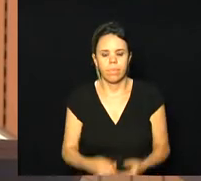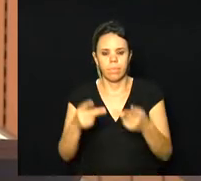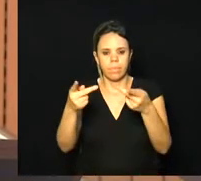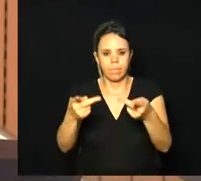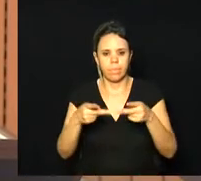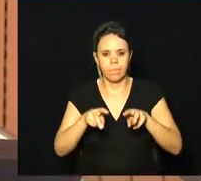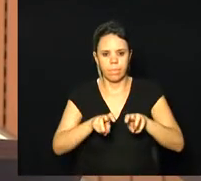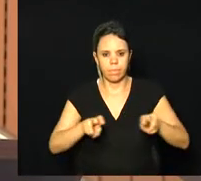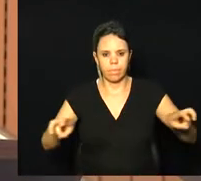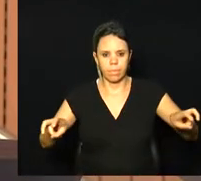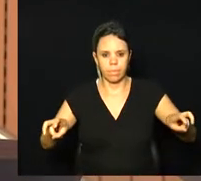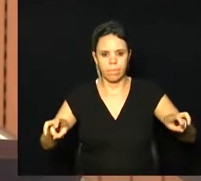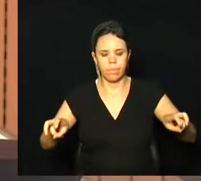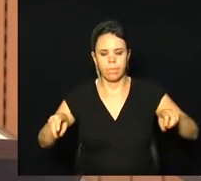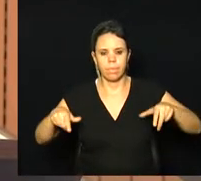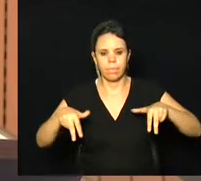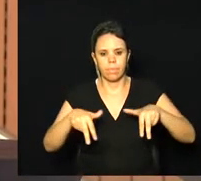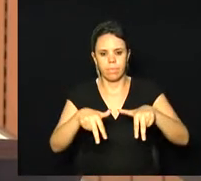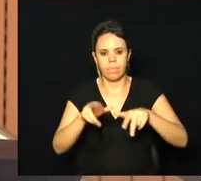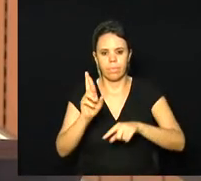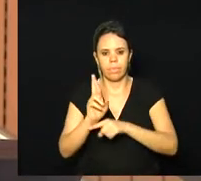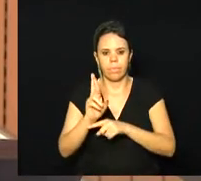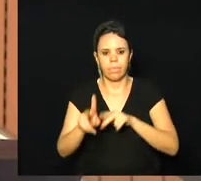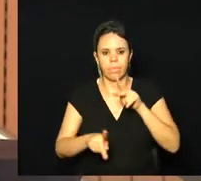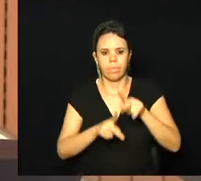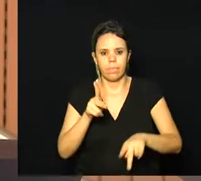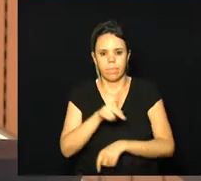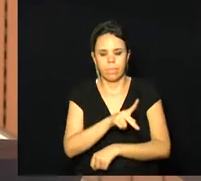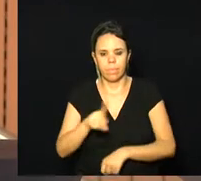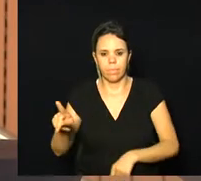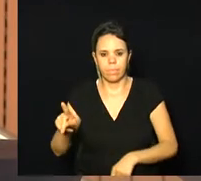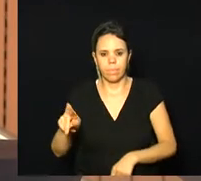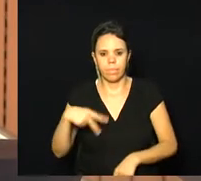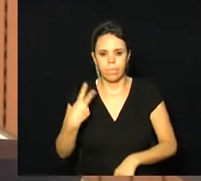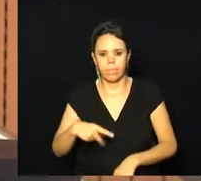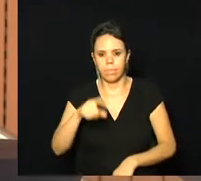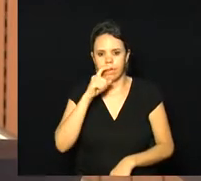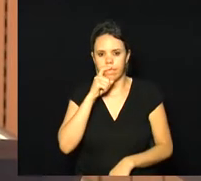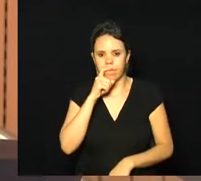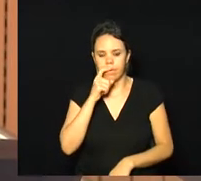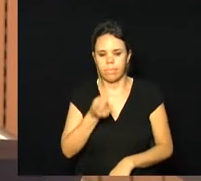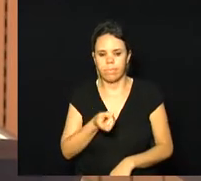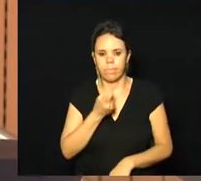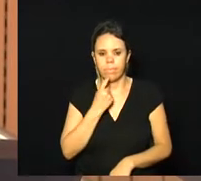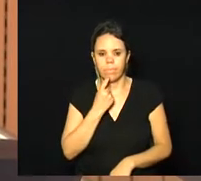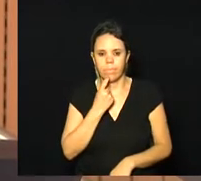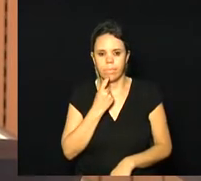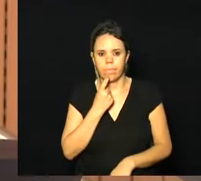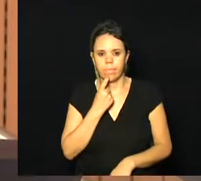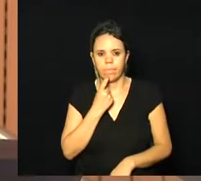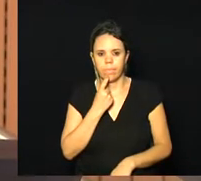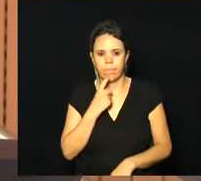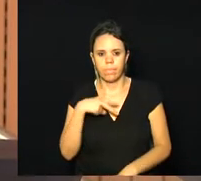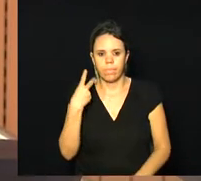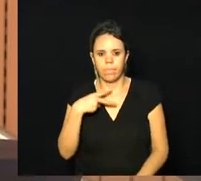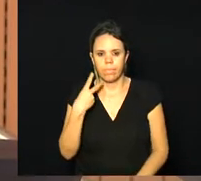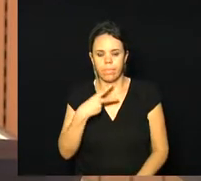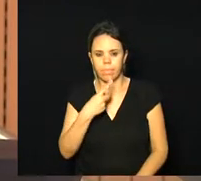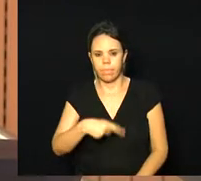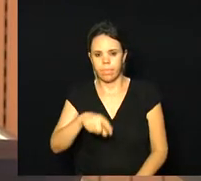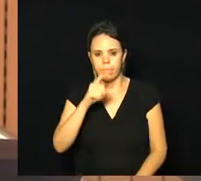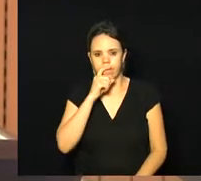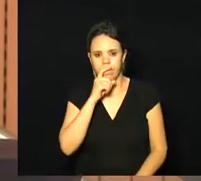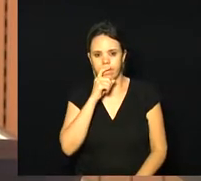Convidamos para compor a mesa, representando o presidente da Câmara Municipal de Campinas, vereador Zé